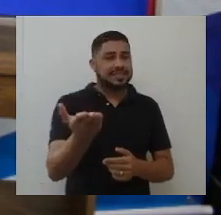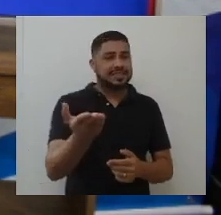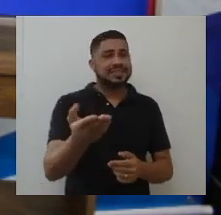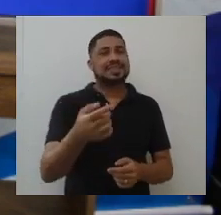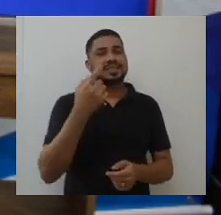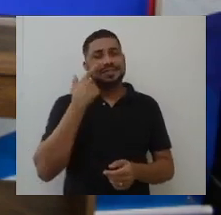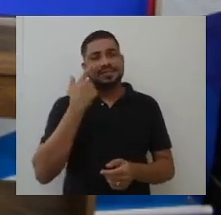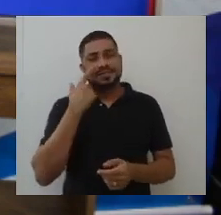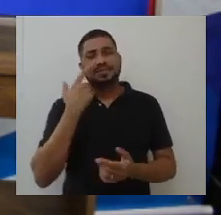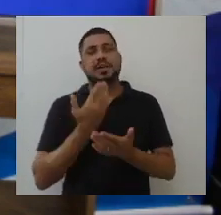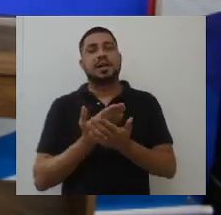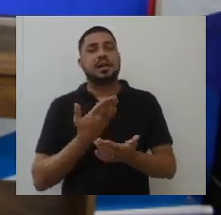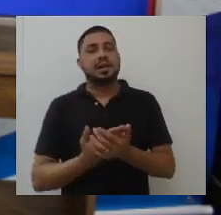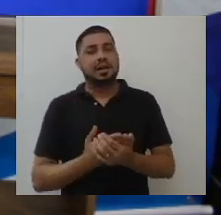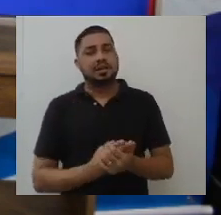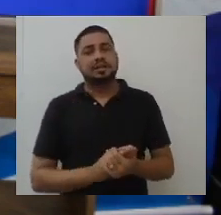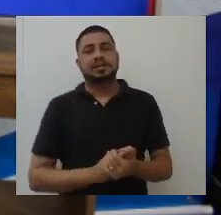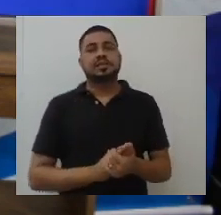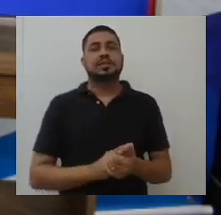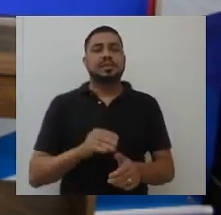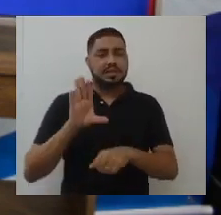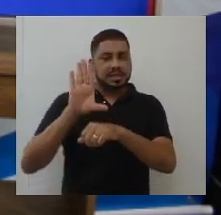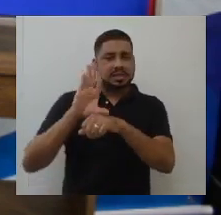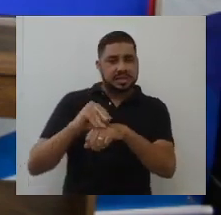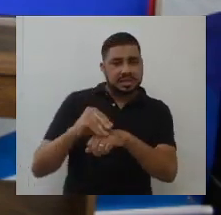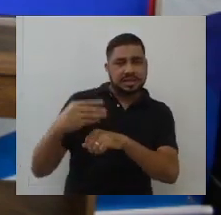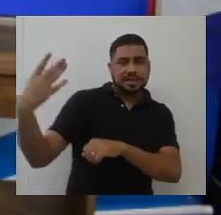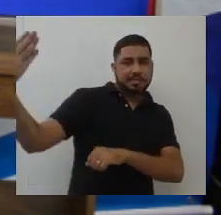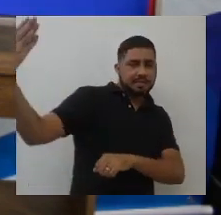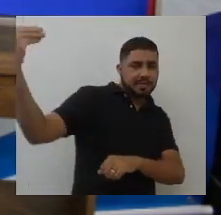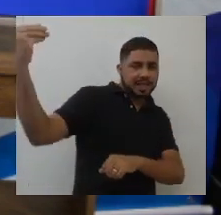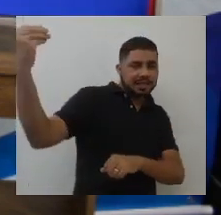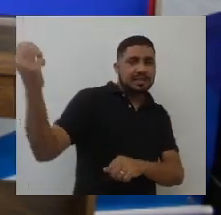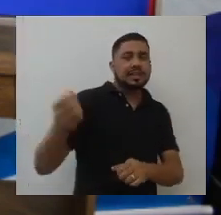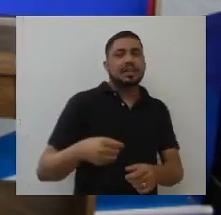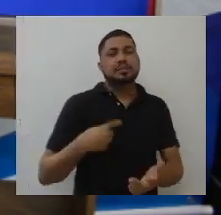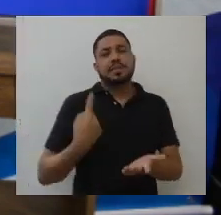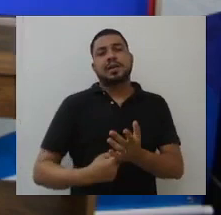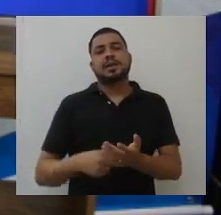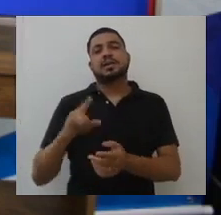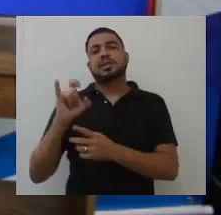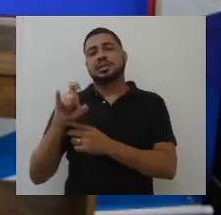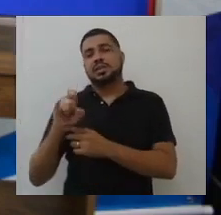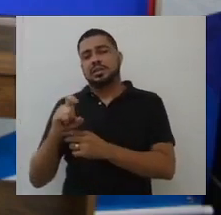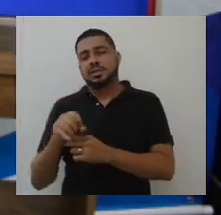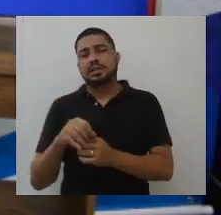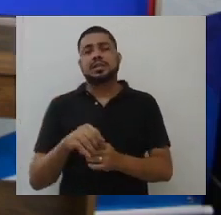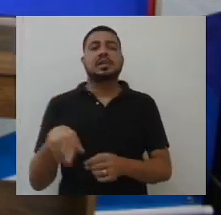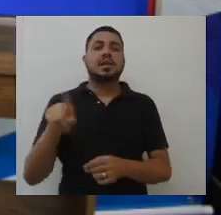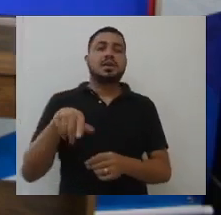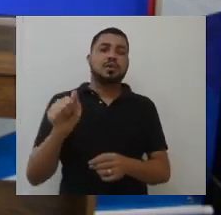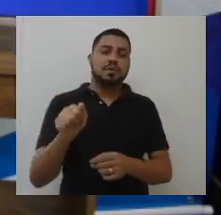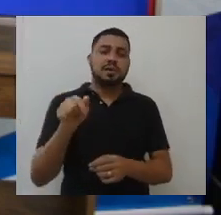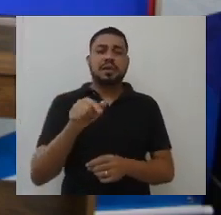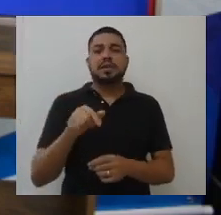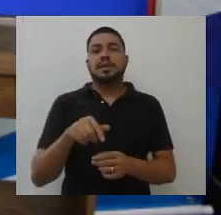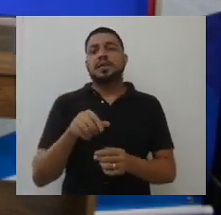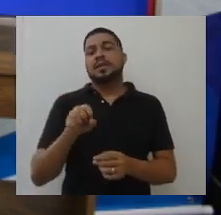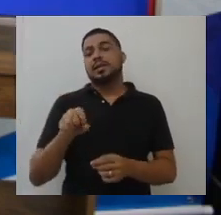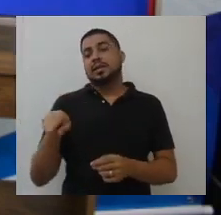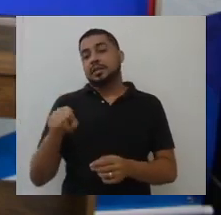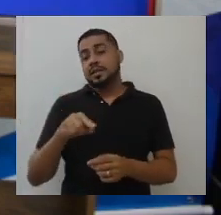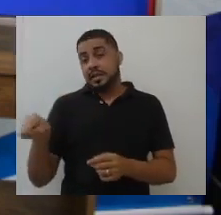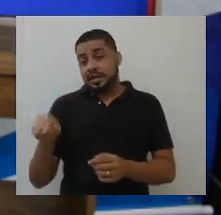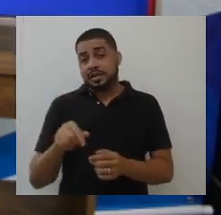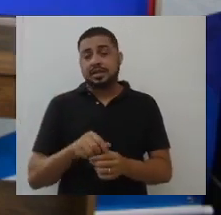assistiu a nossa aula, não deixa de tirar foto assistindo, marcar o Instagram do EducaPE, que é o arroba educa_pe, o meu